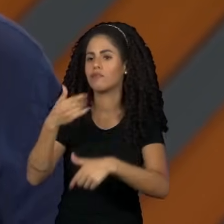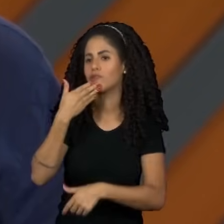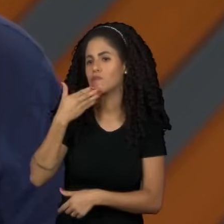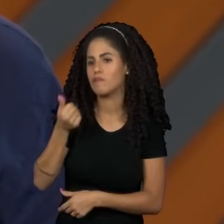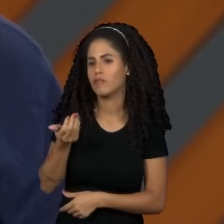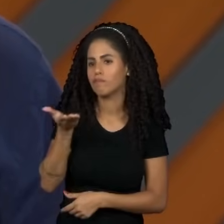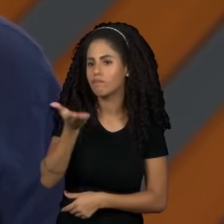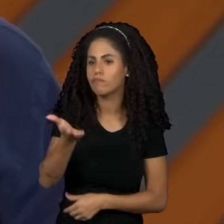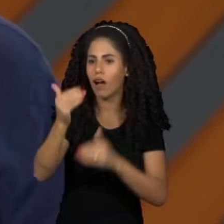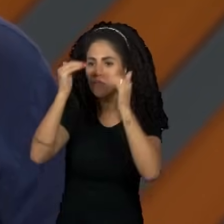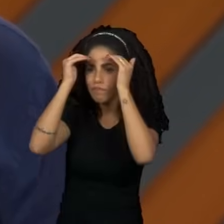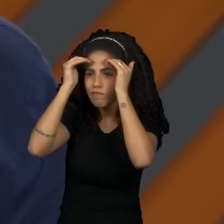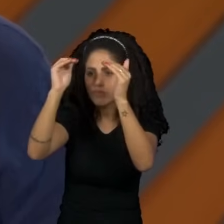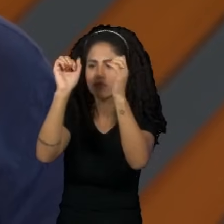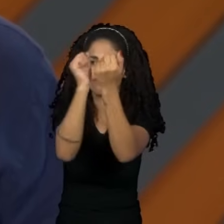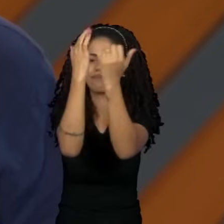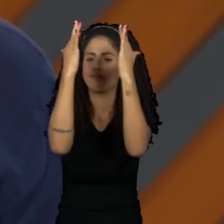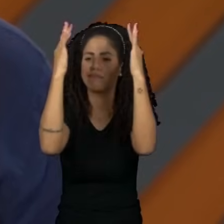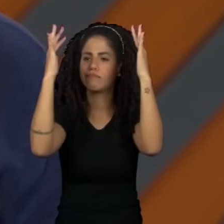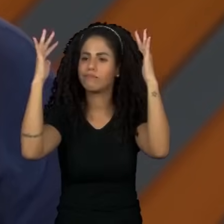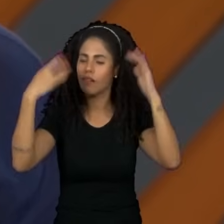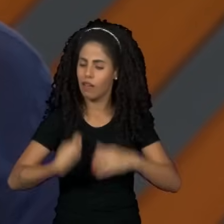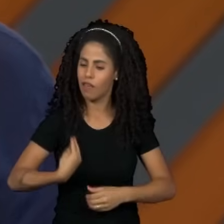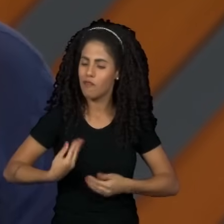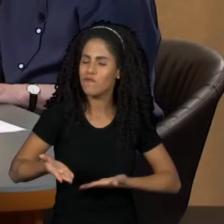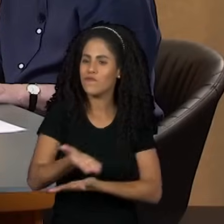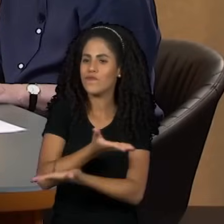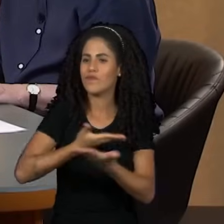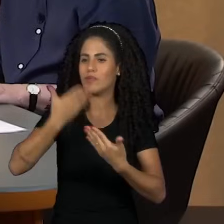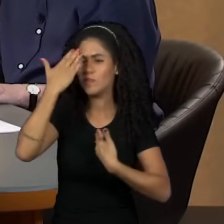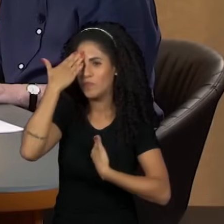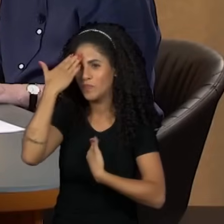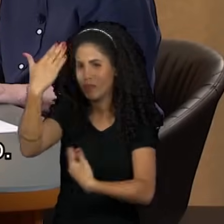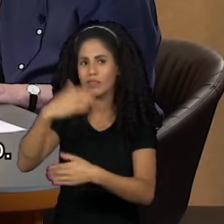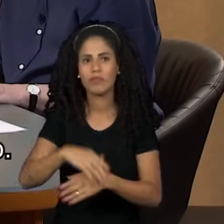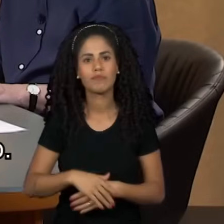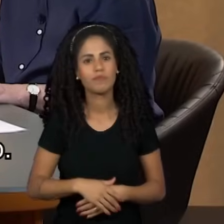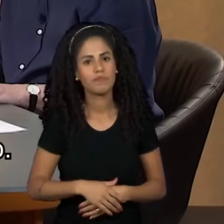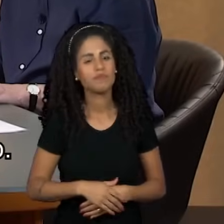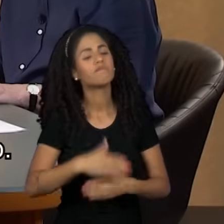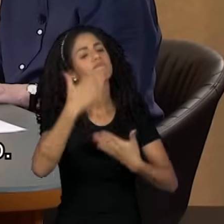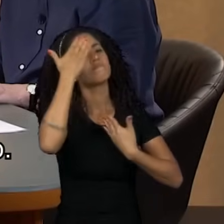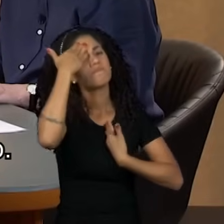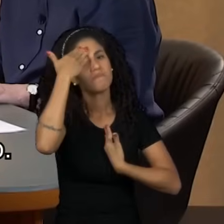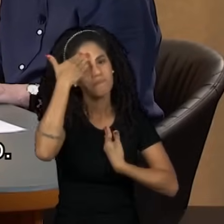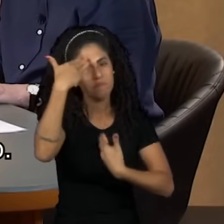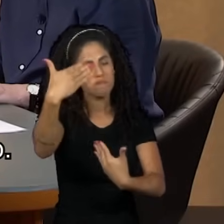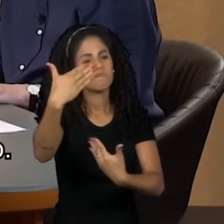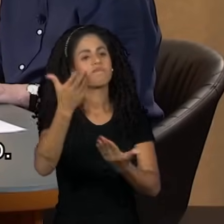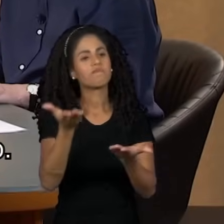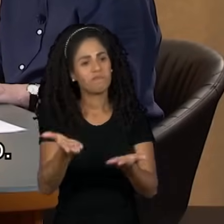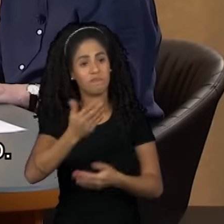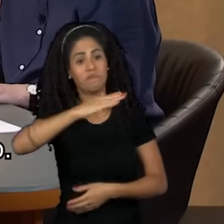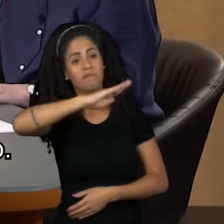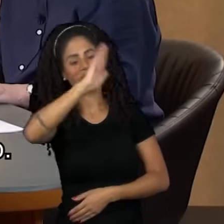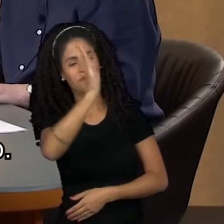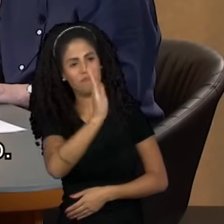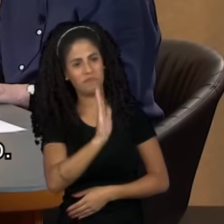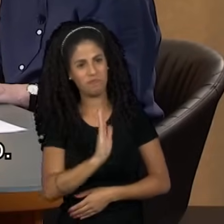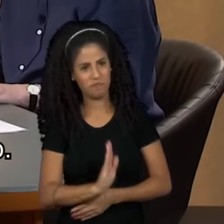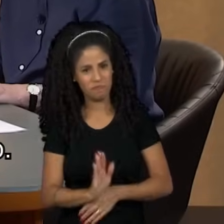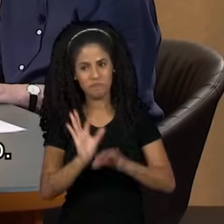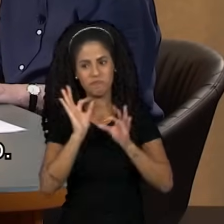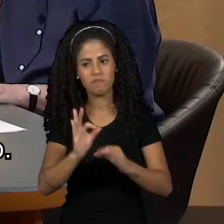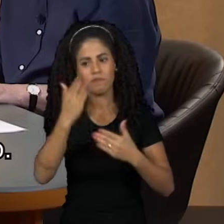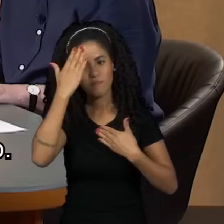com respeito à terra e à vida. Muito obrigado. E eu agradeço ao Brasil